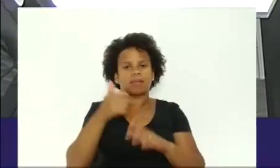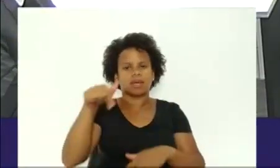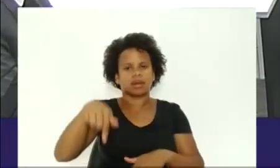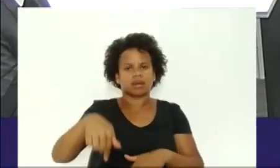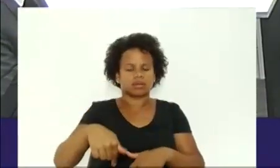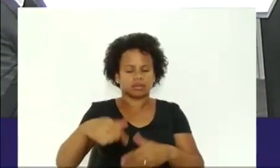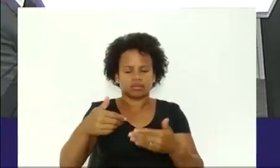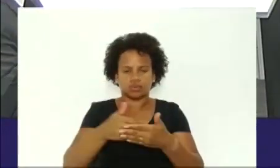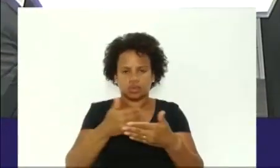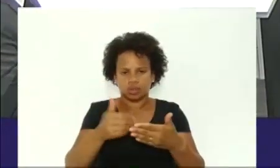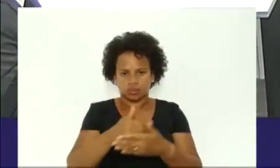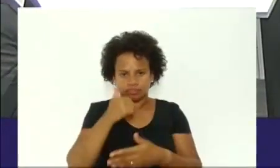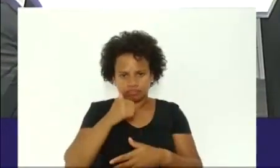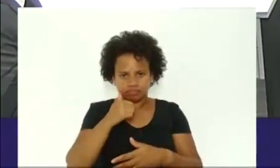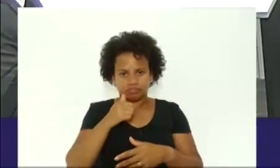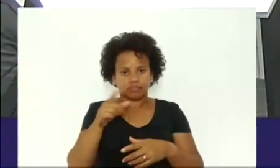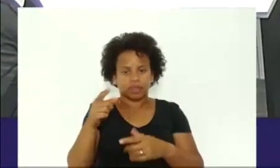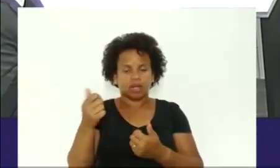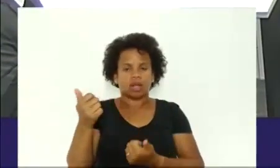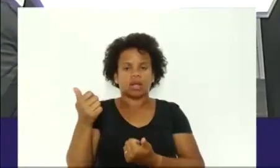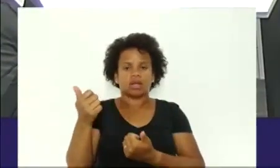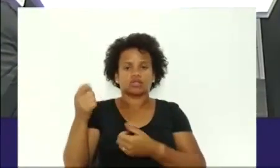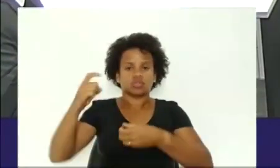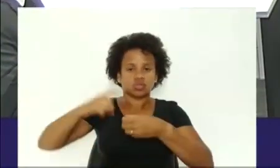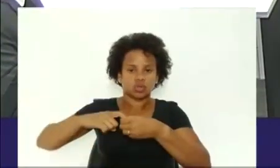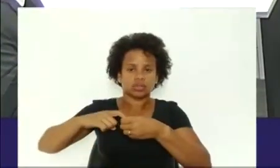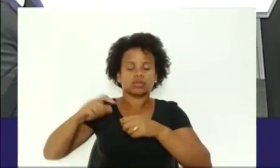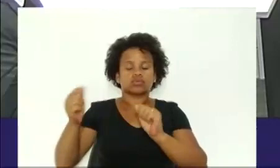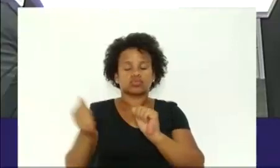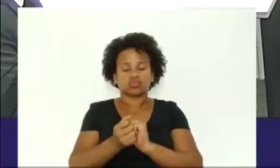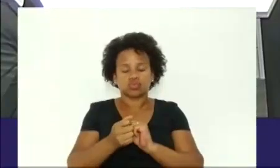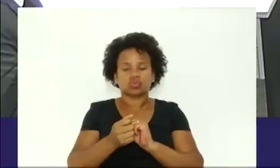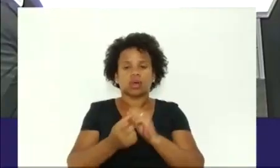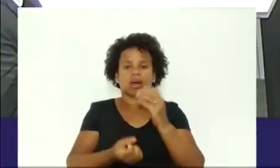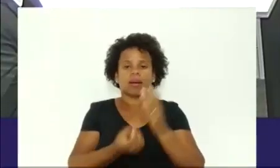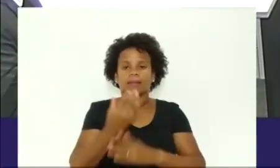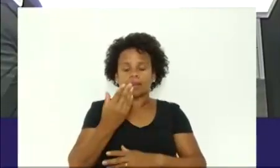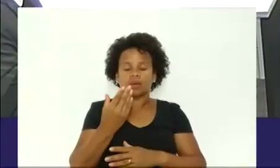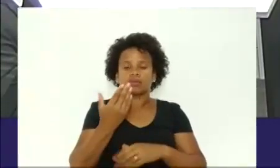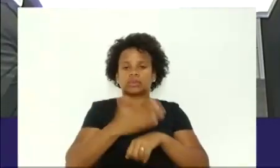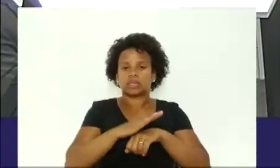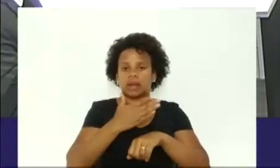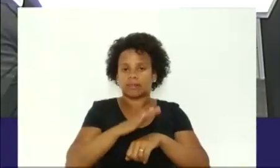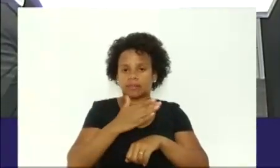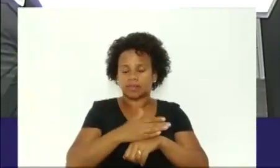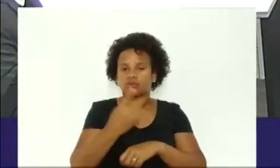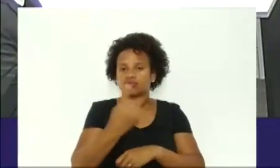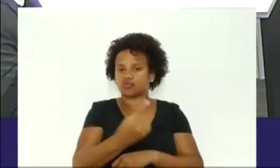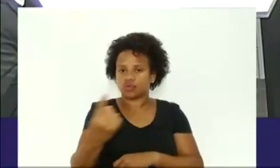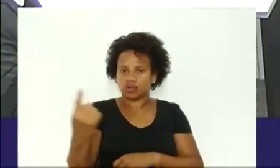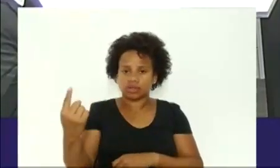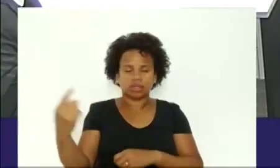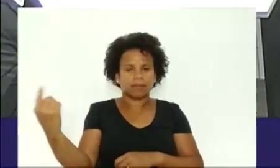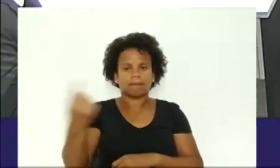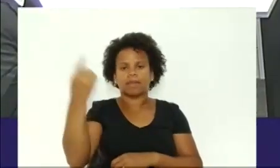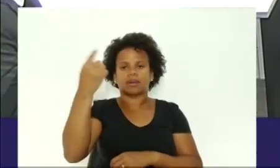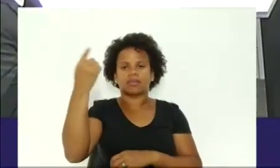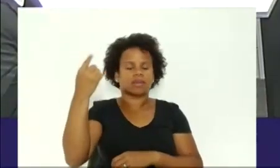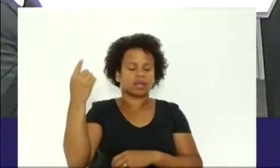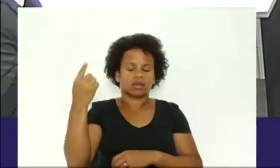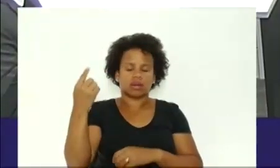com sua sócia, abriu uma academia de treinamento individualizado, sendo pioneira neste formato de atendimento em